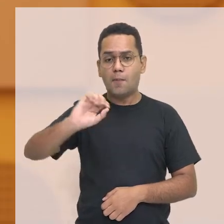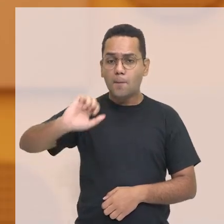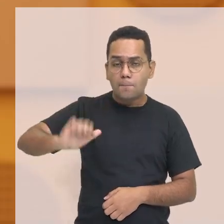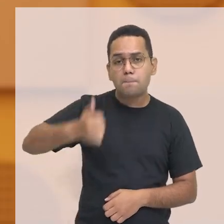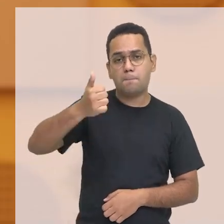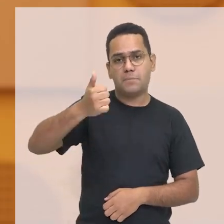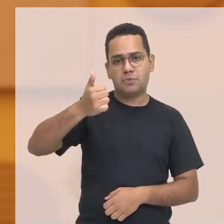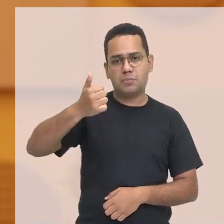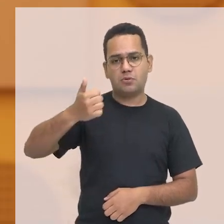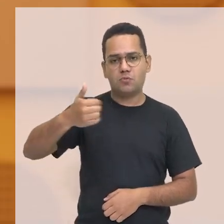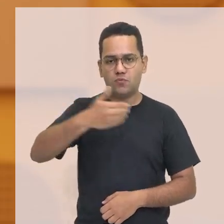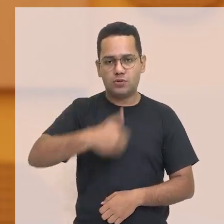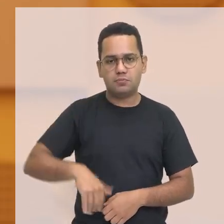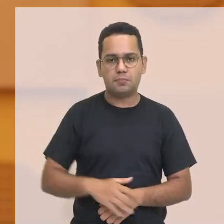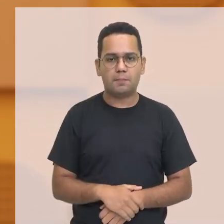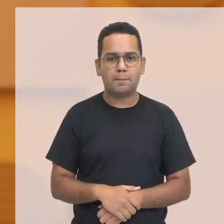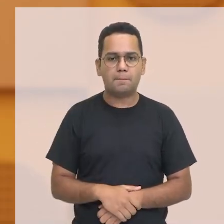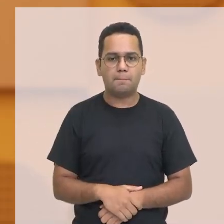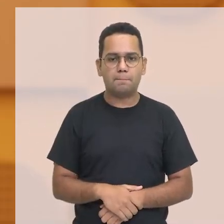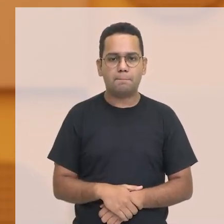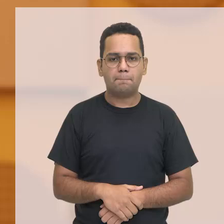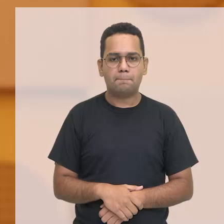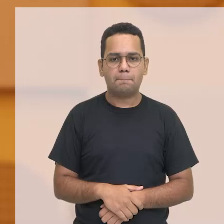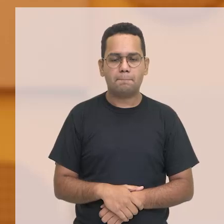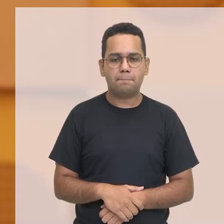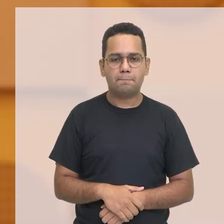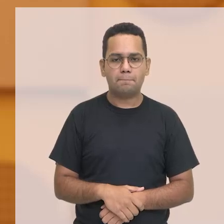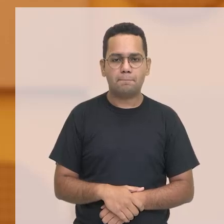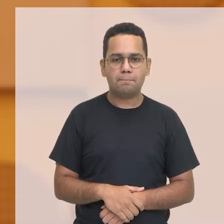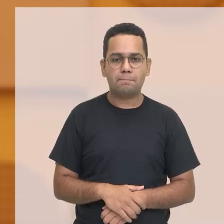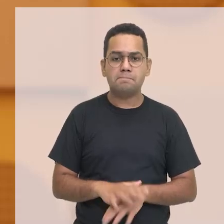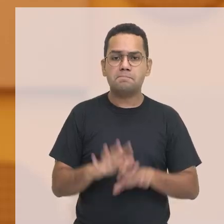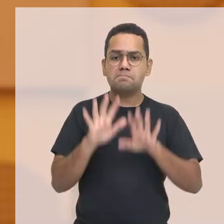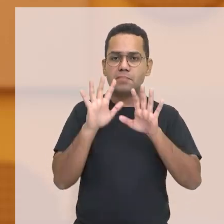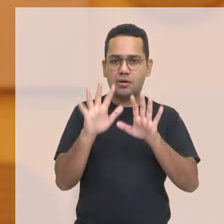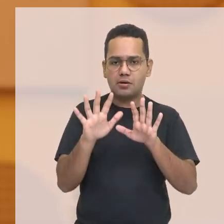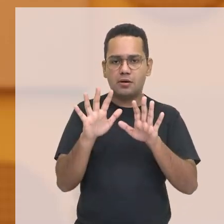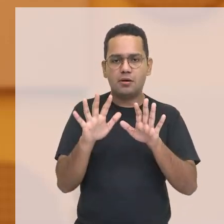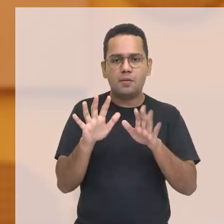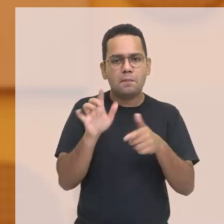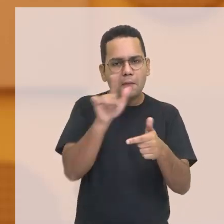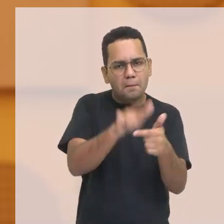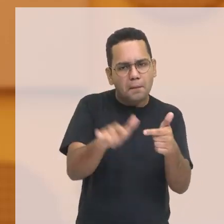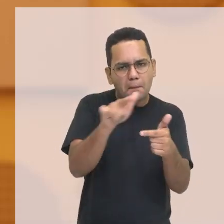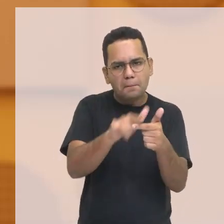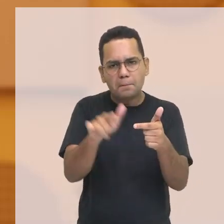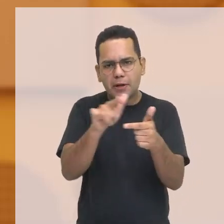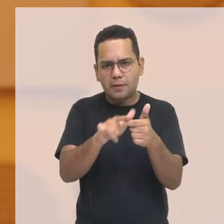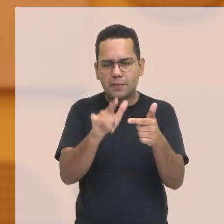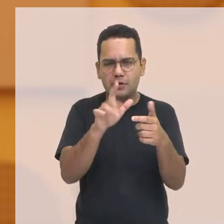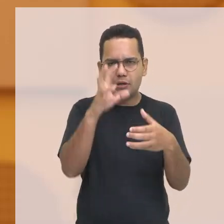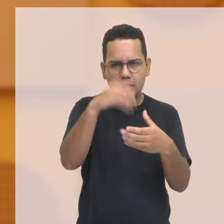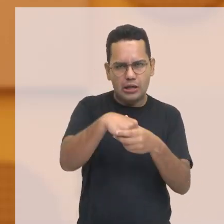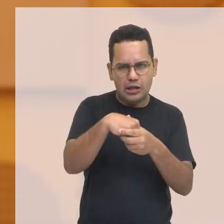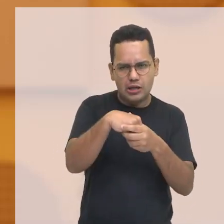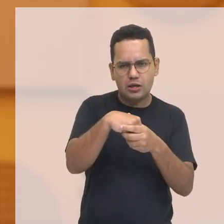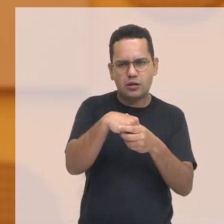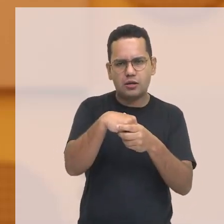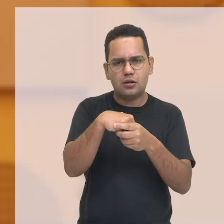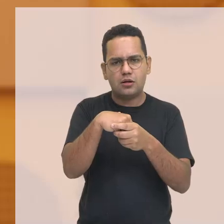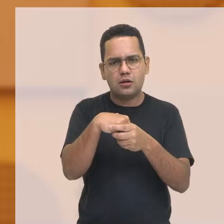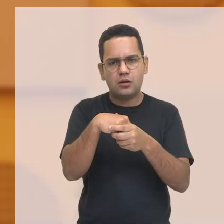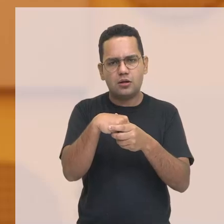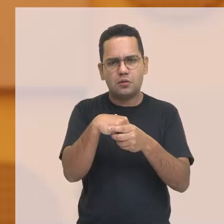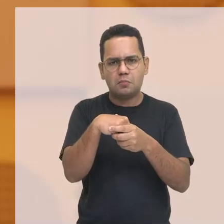Indonésia, mas por questões internas, né, ele não conseguir desenvolver a Indonésia de uma forma